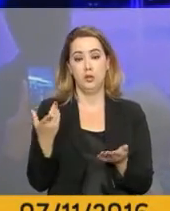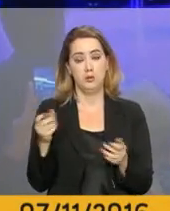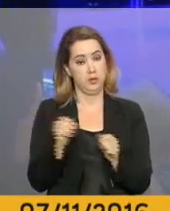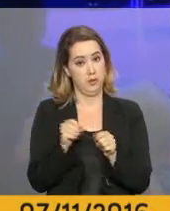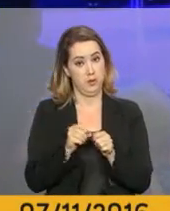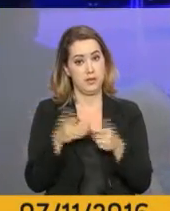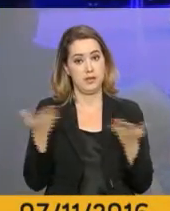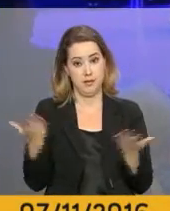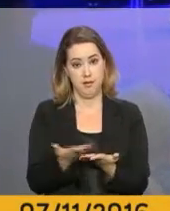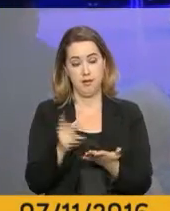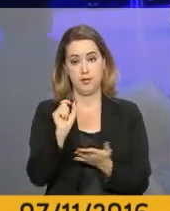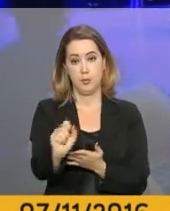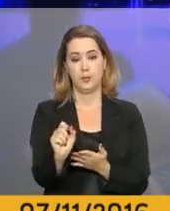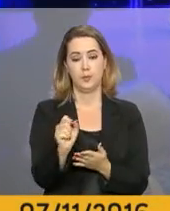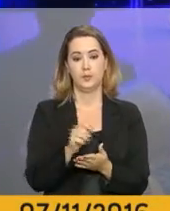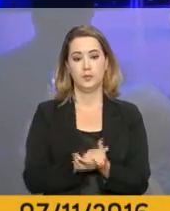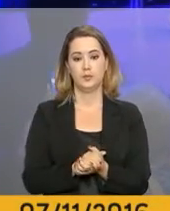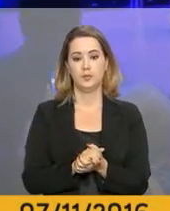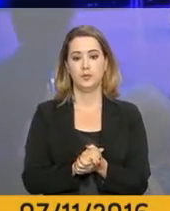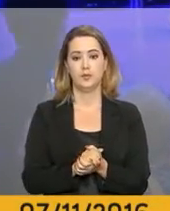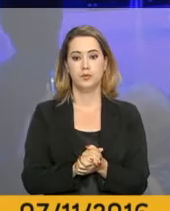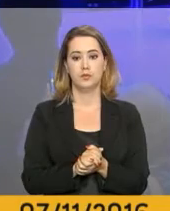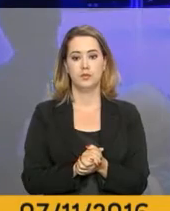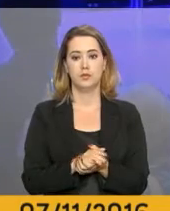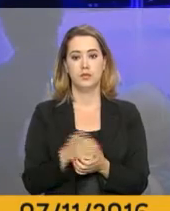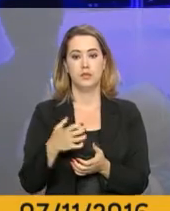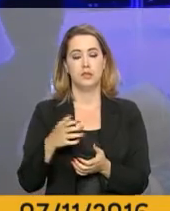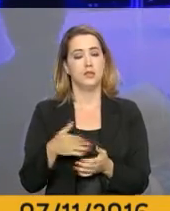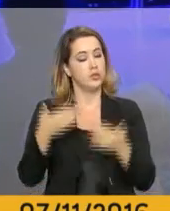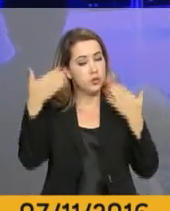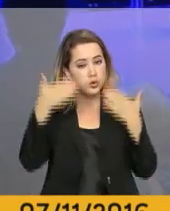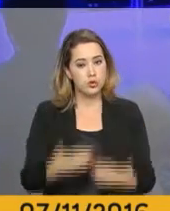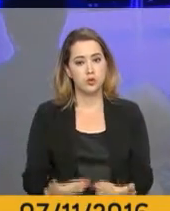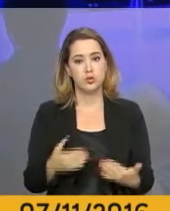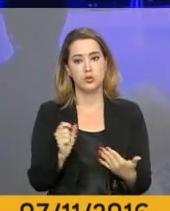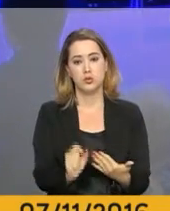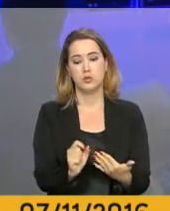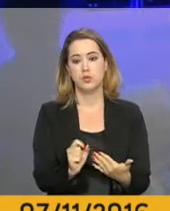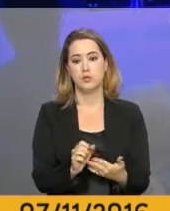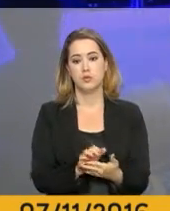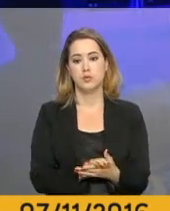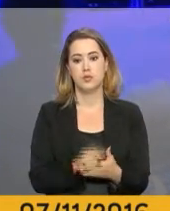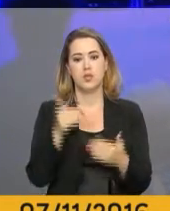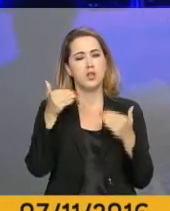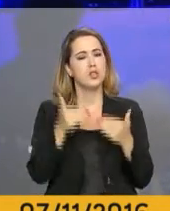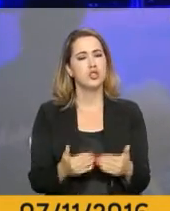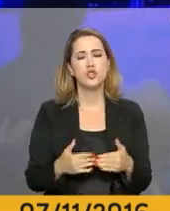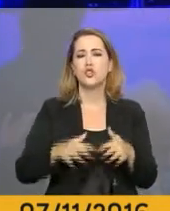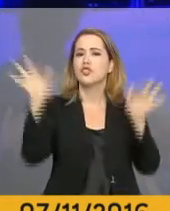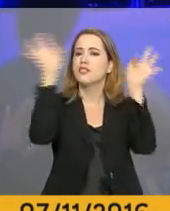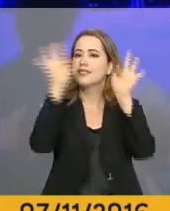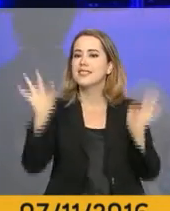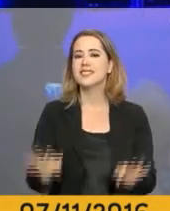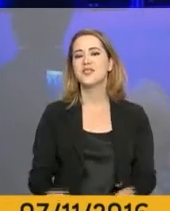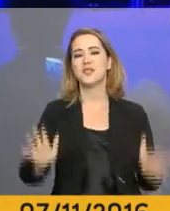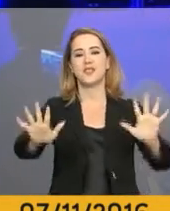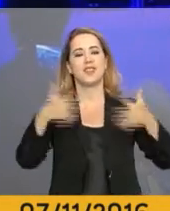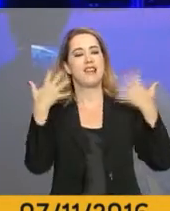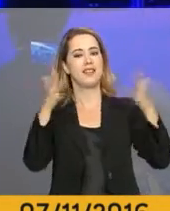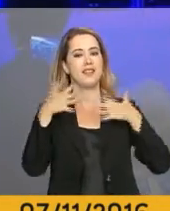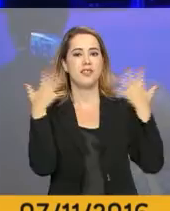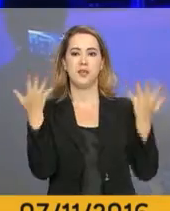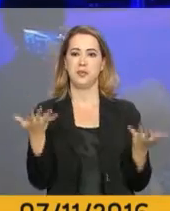precisamente entrassem em face da da felicidade da alegria